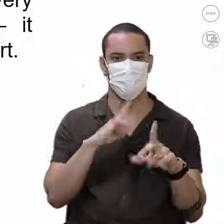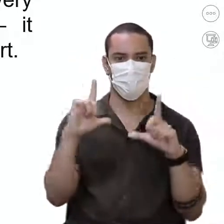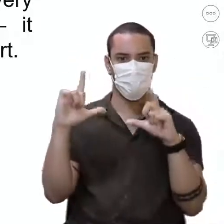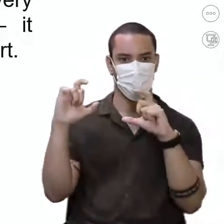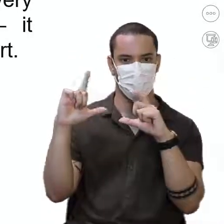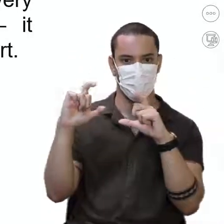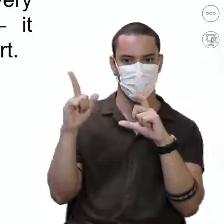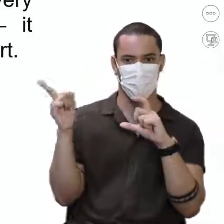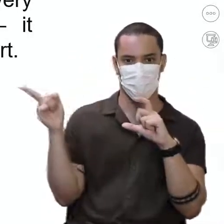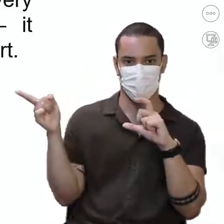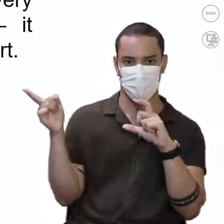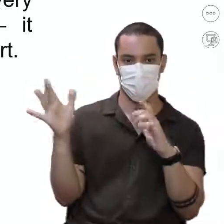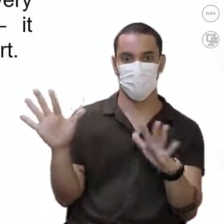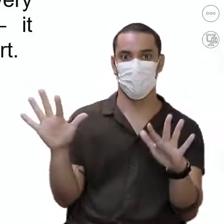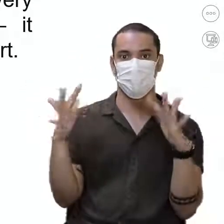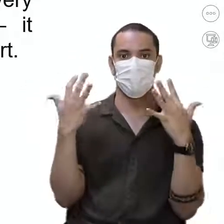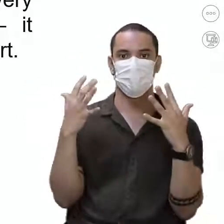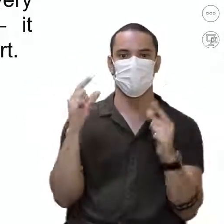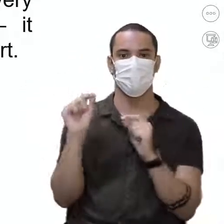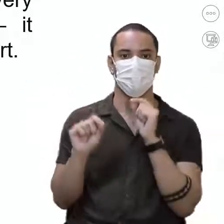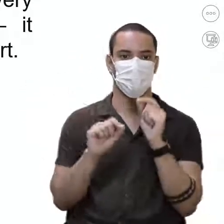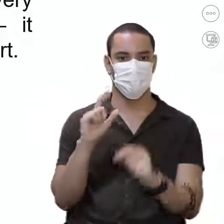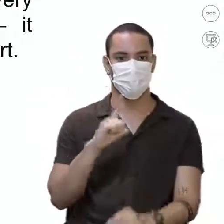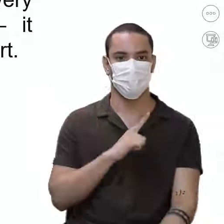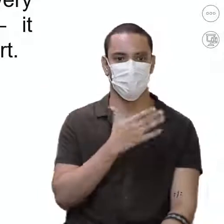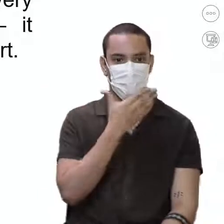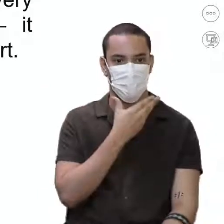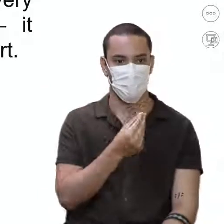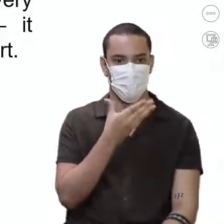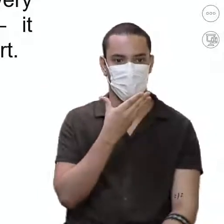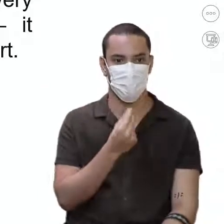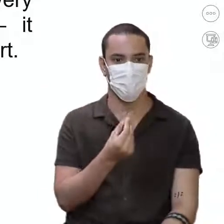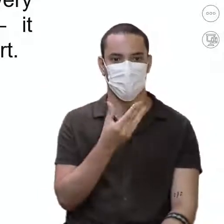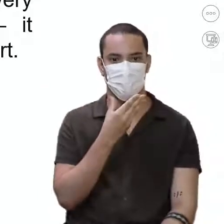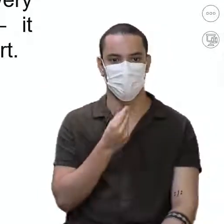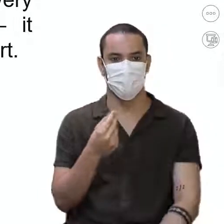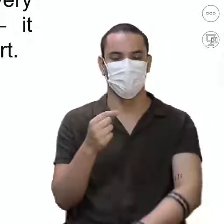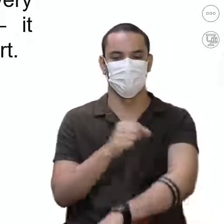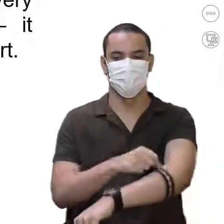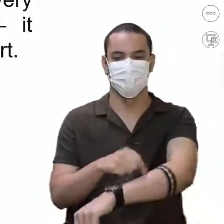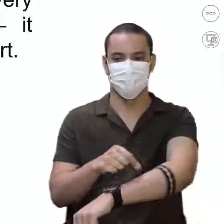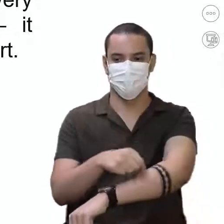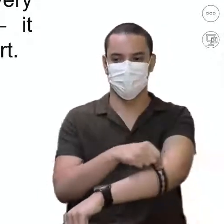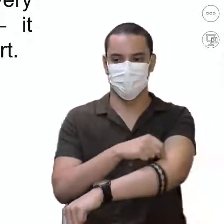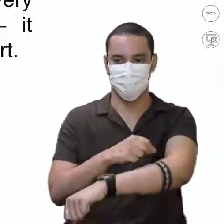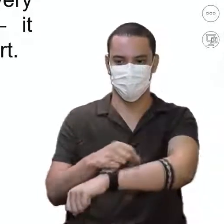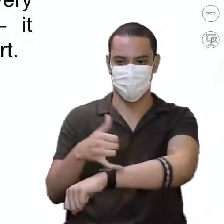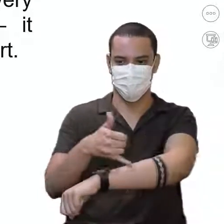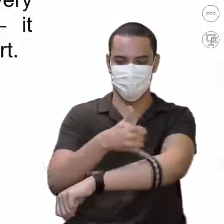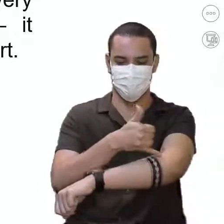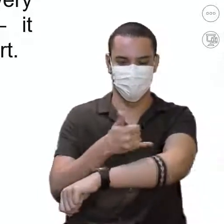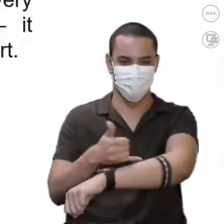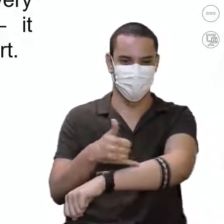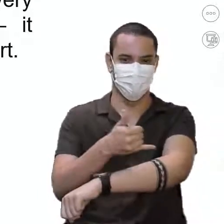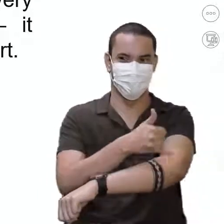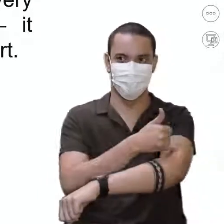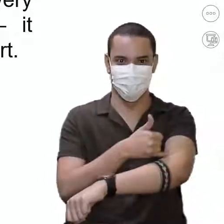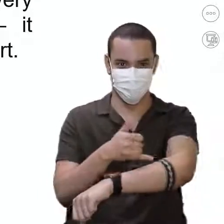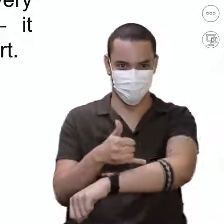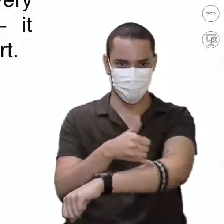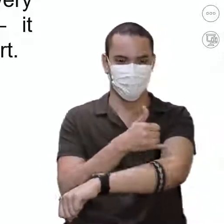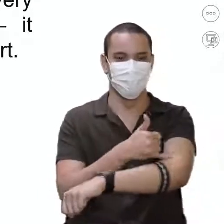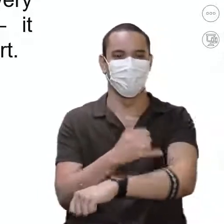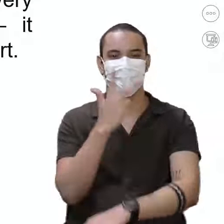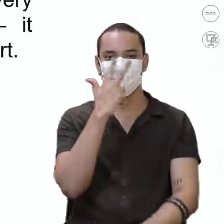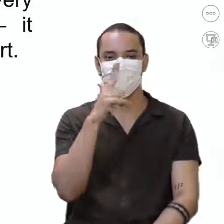foto chama atenção o quê? Nós temos um cara extremamente tatuado aqui, bem estiloso, e ele parece